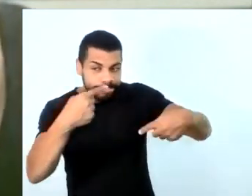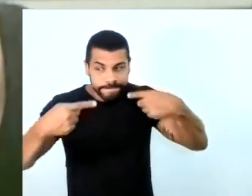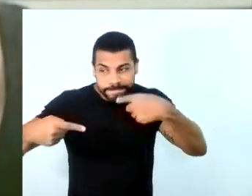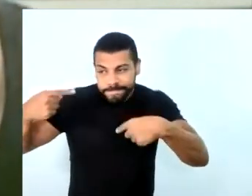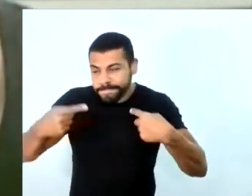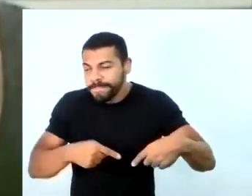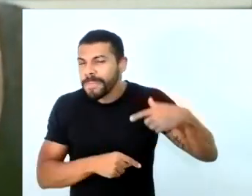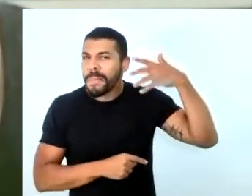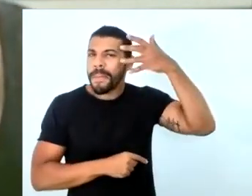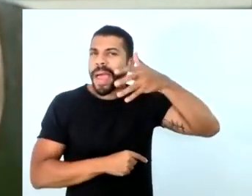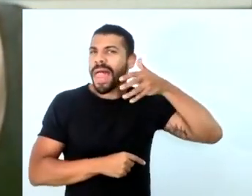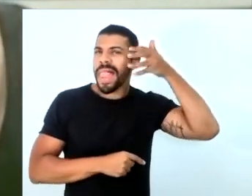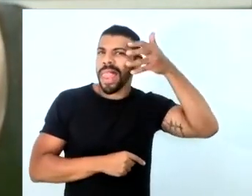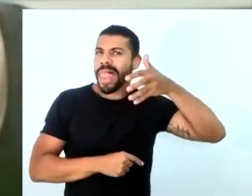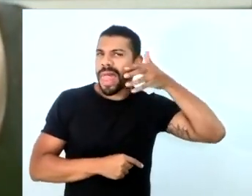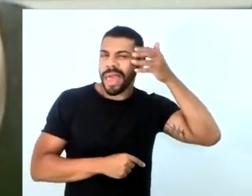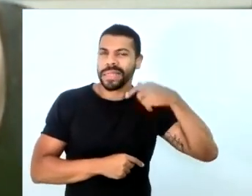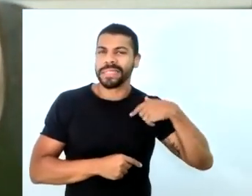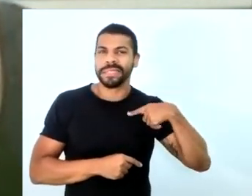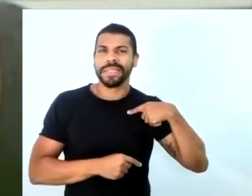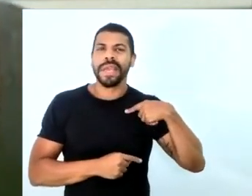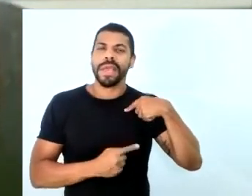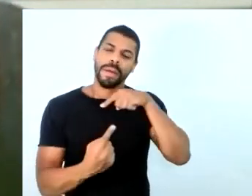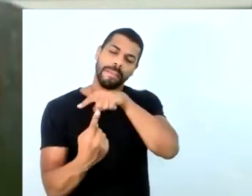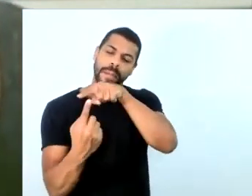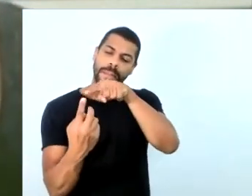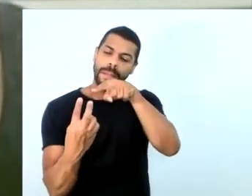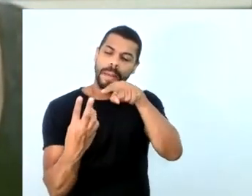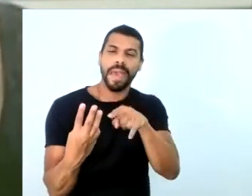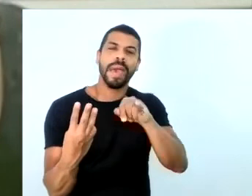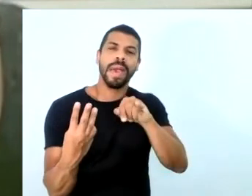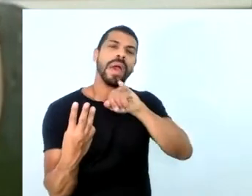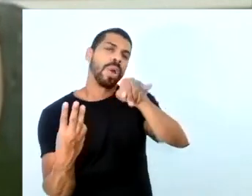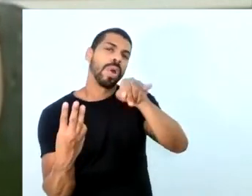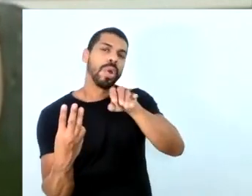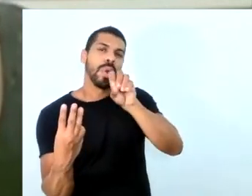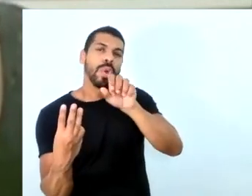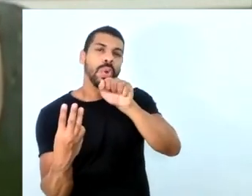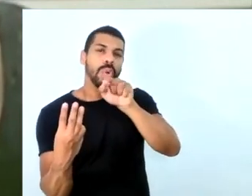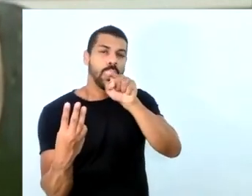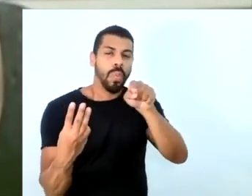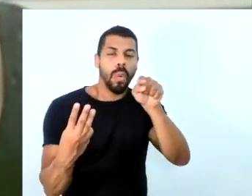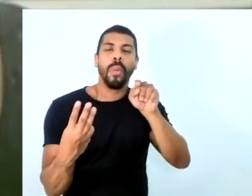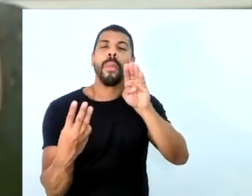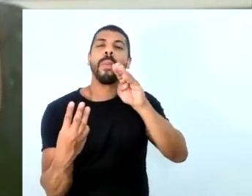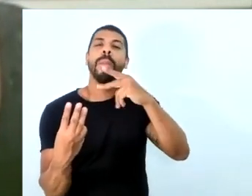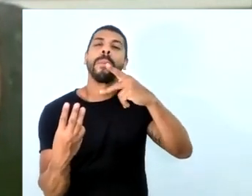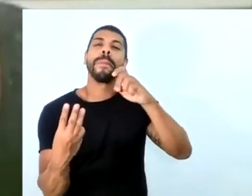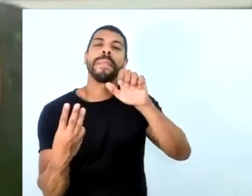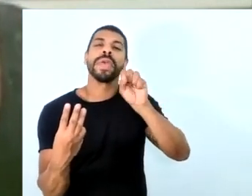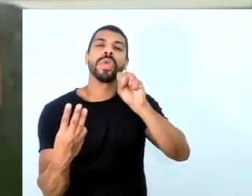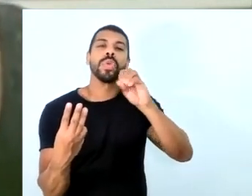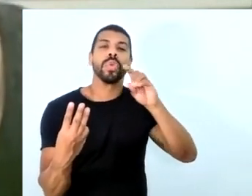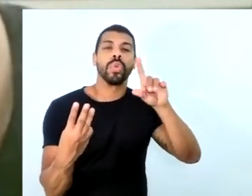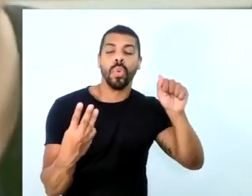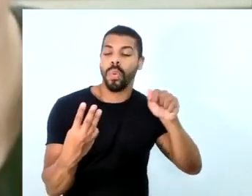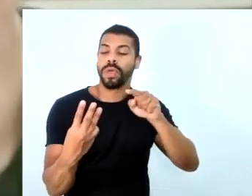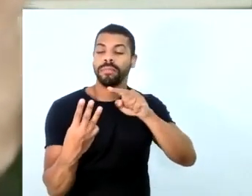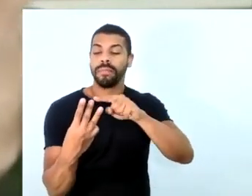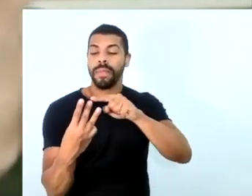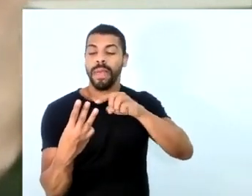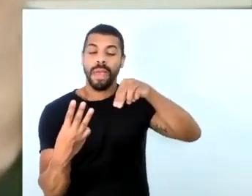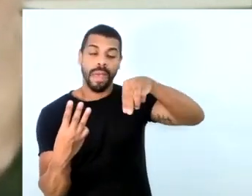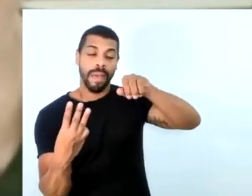palestras, visitando cidades. Eu acabei de vir de 3 cidades, João Pessoa, Fortaleza e Maceió, que foi sessão com